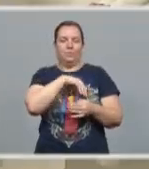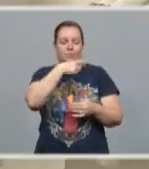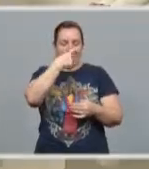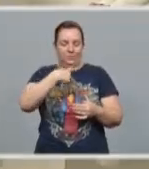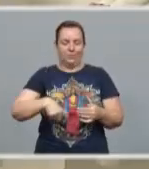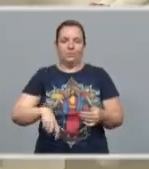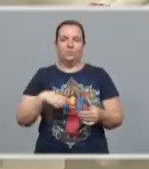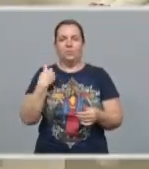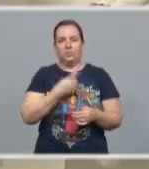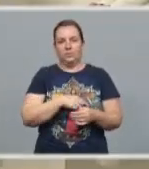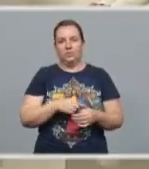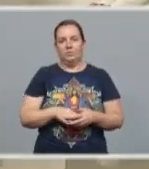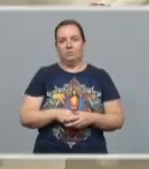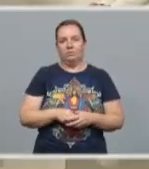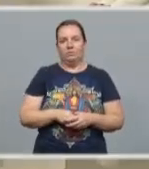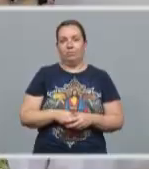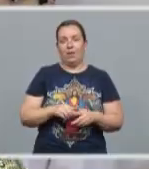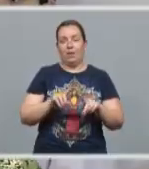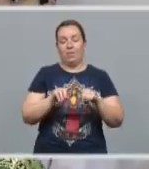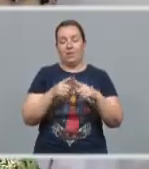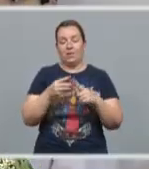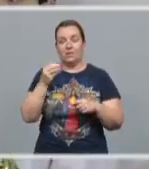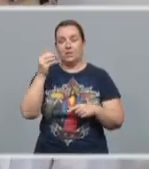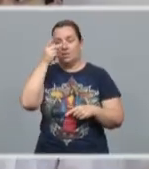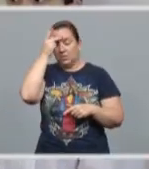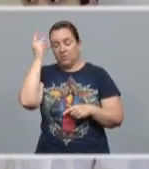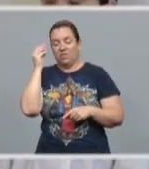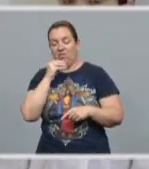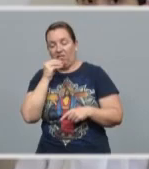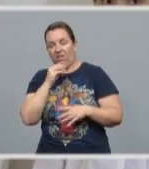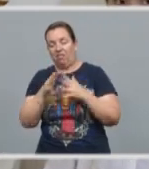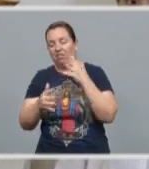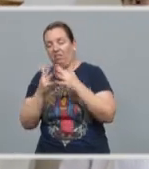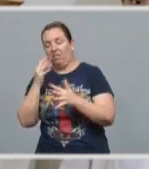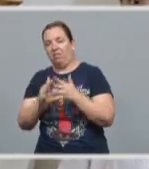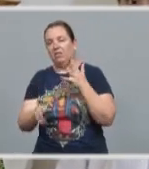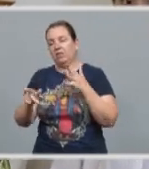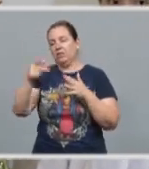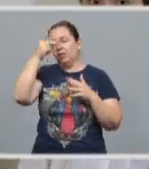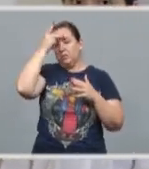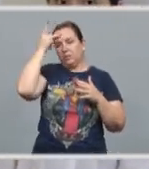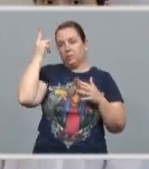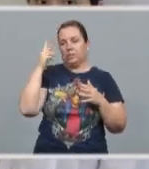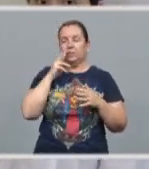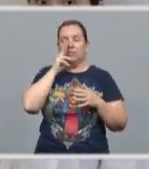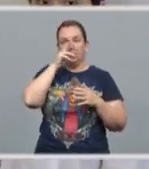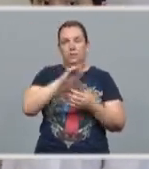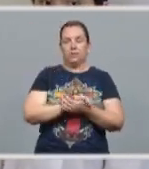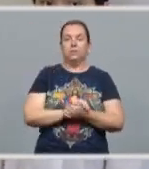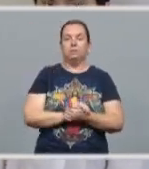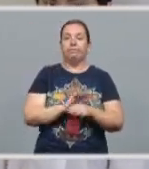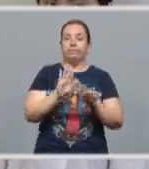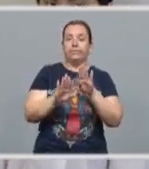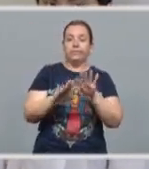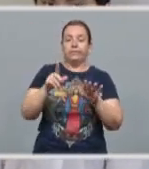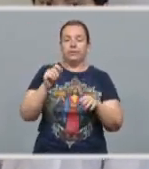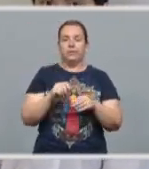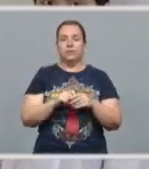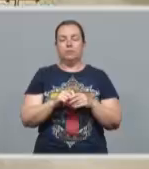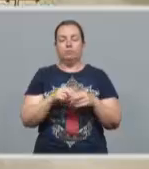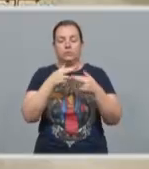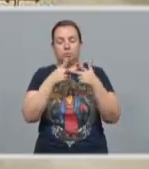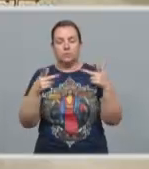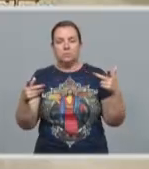fracos que confundem os fortes, que são as pequenas coisas, às vezes, que passam despercebidas de um